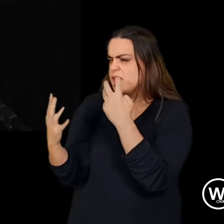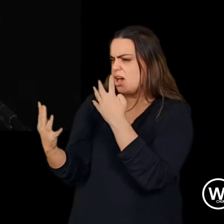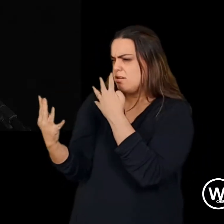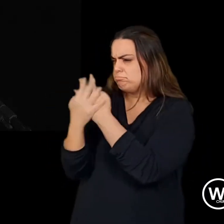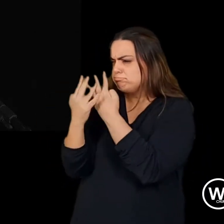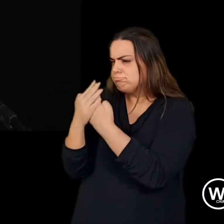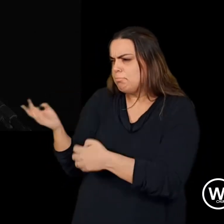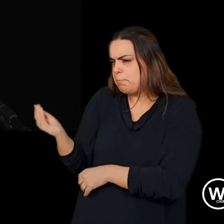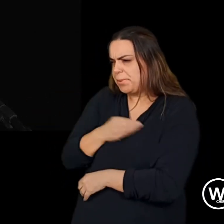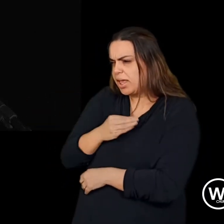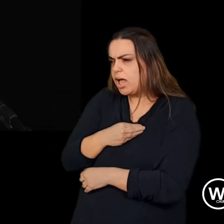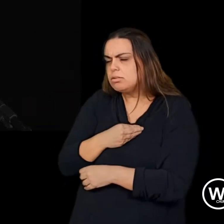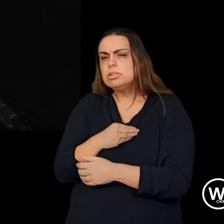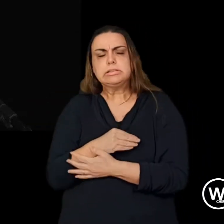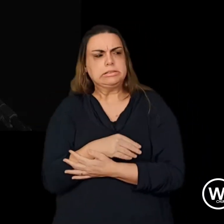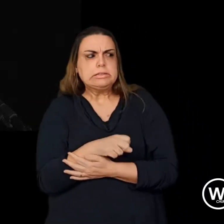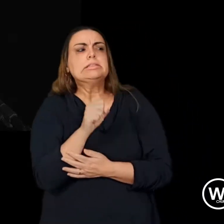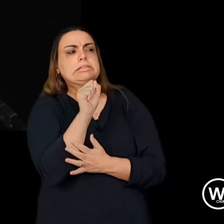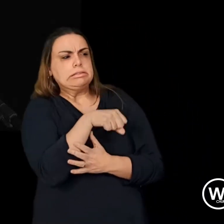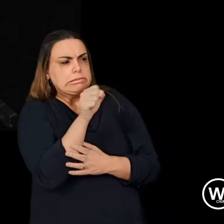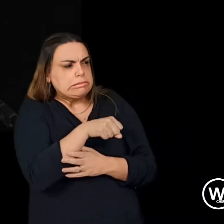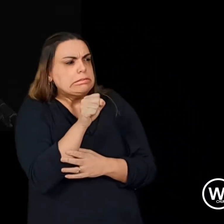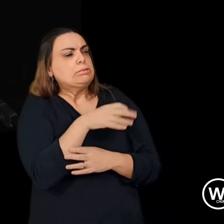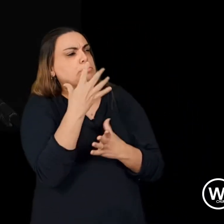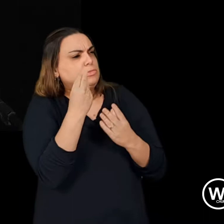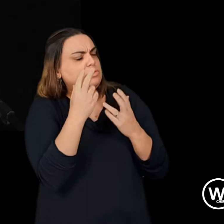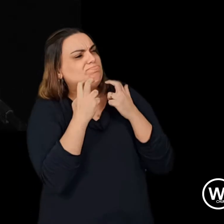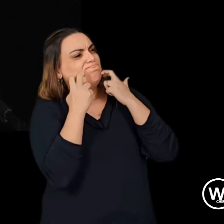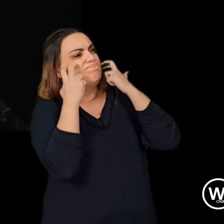confessar pecado? Ela falou: sim, muito.